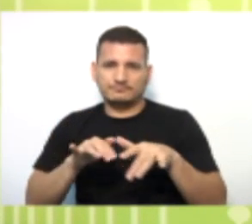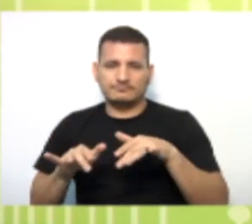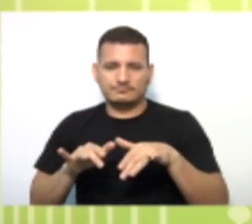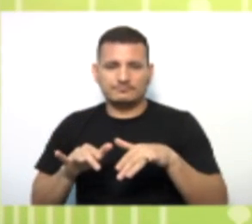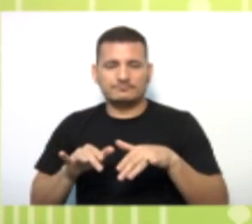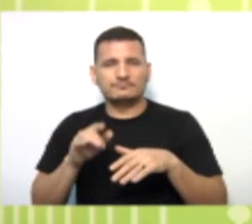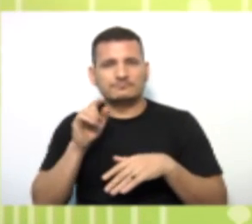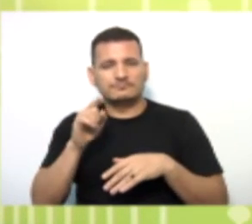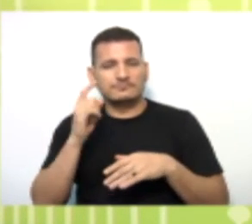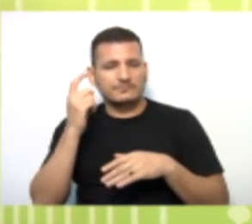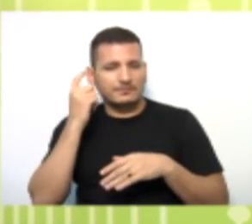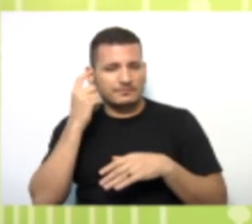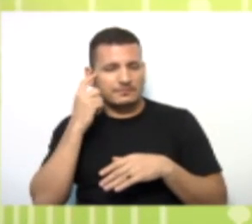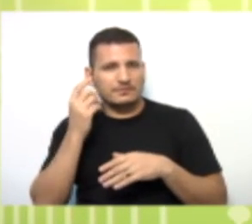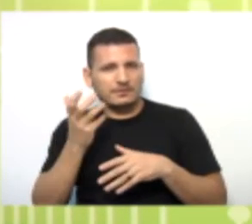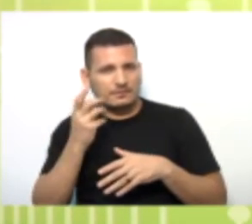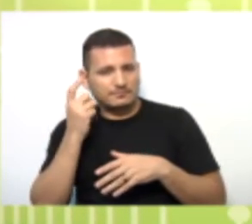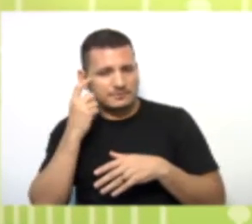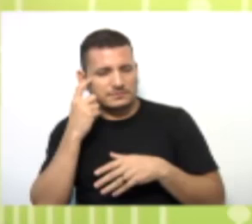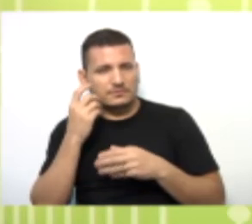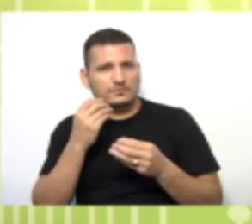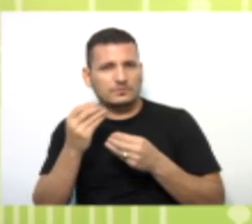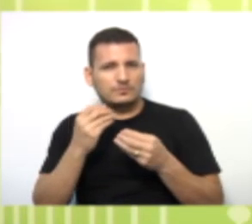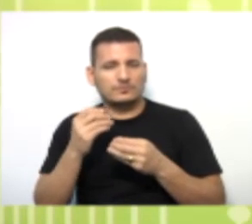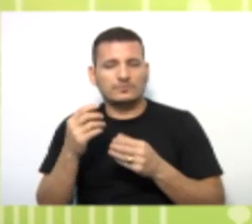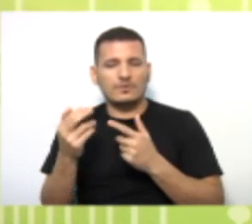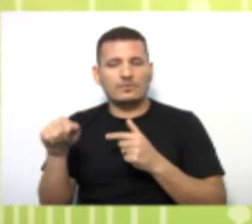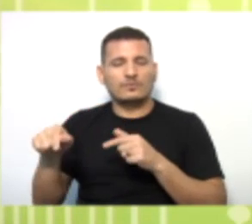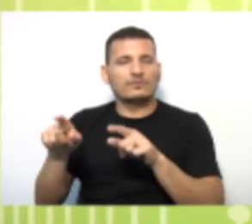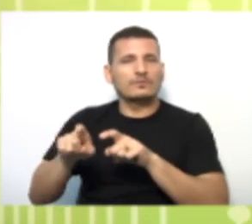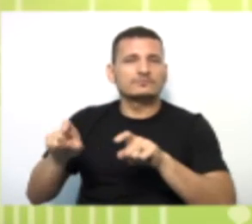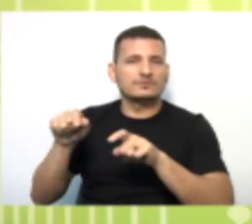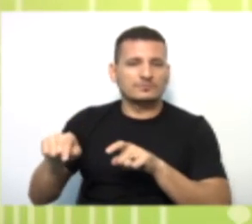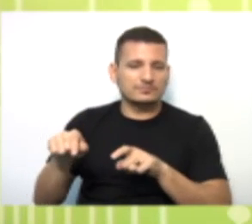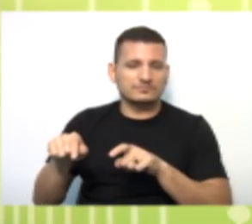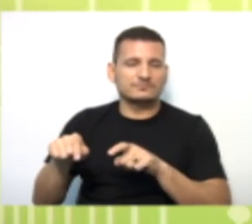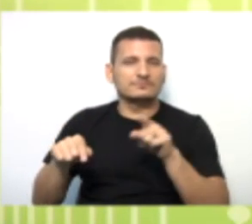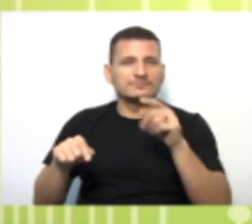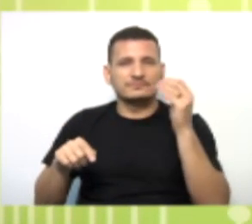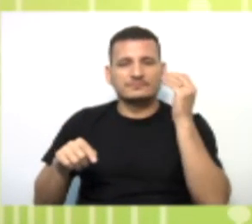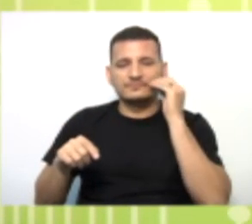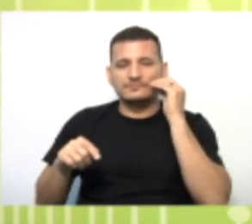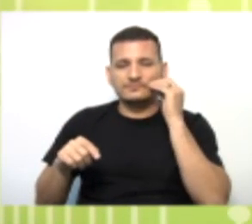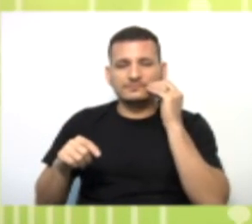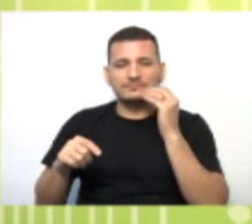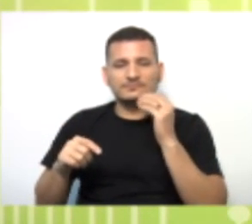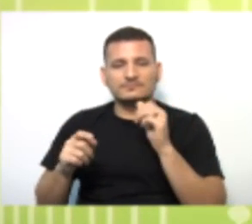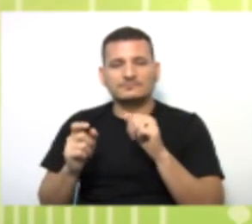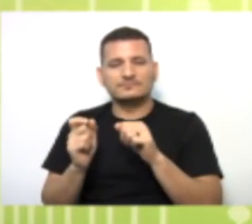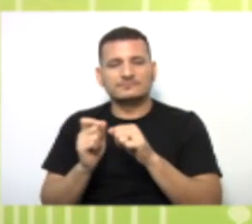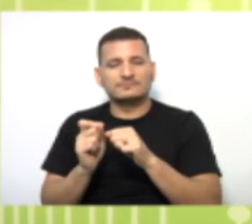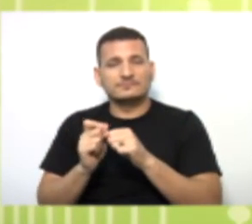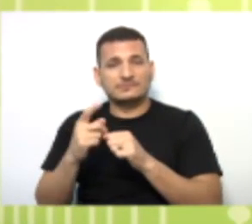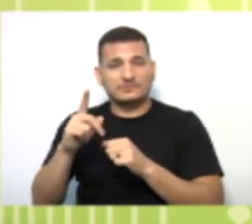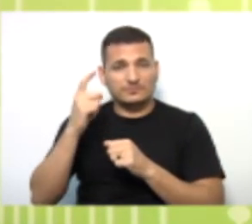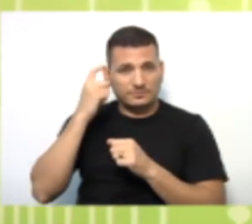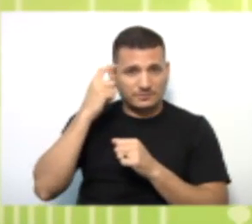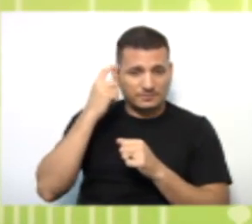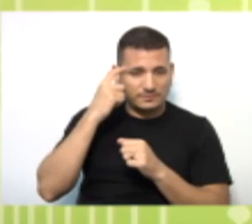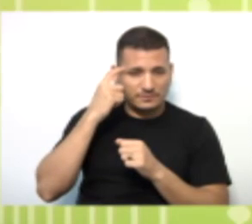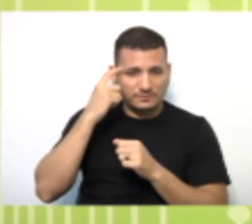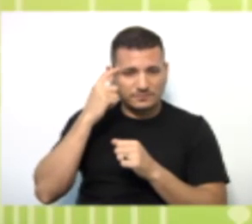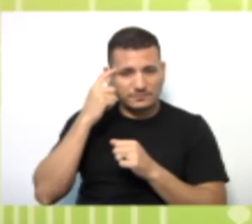você quer pensar como uma máquina pensa. Você acaba tentando fazer com que seu